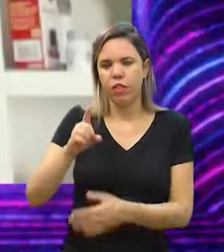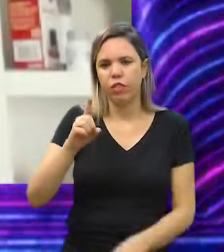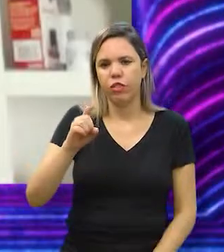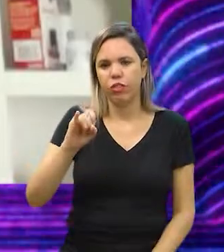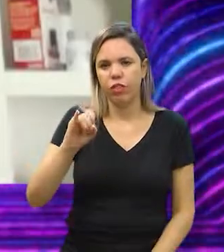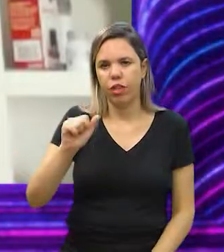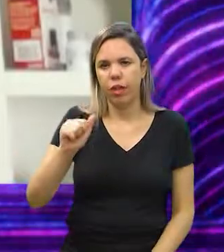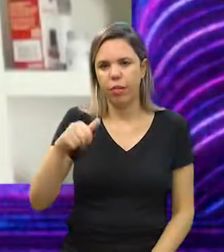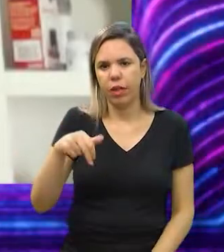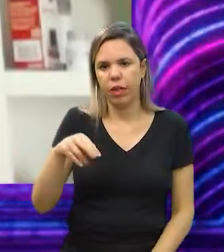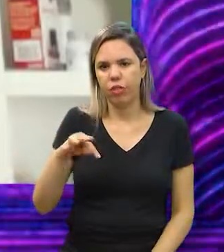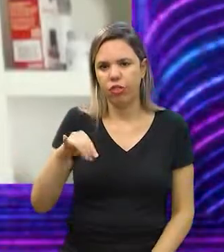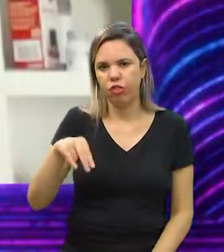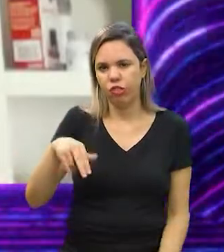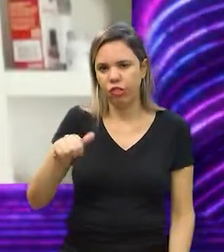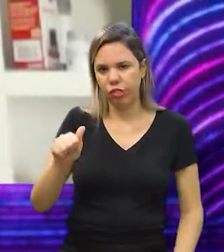Diamantina.